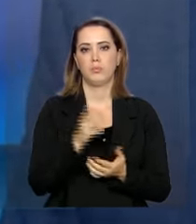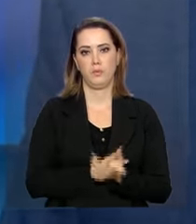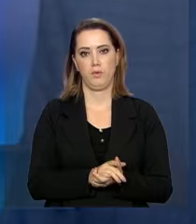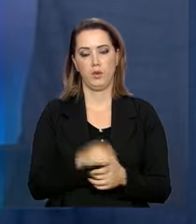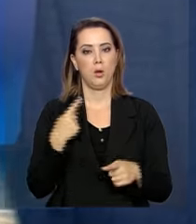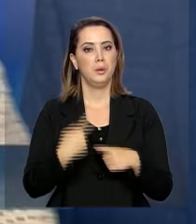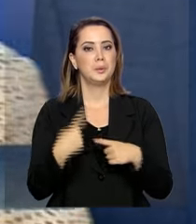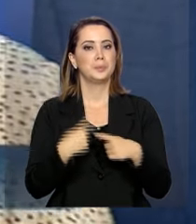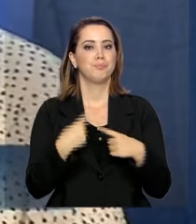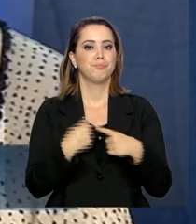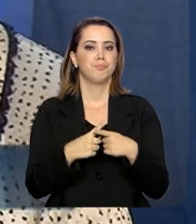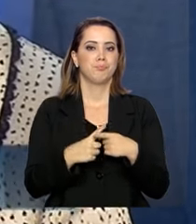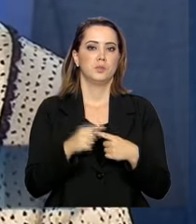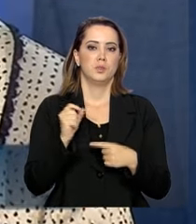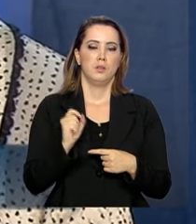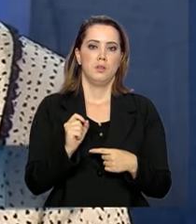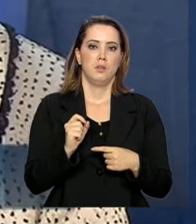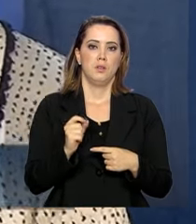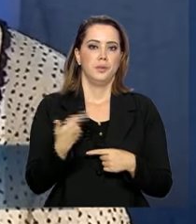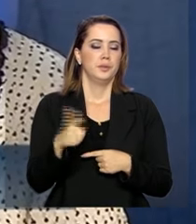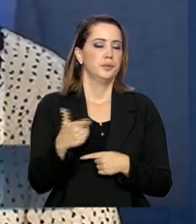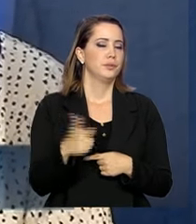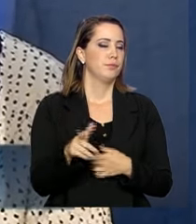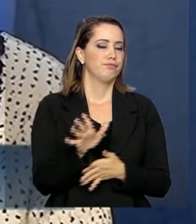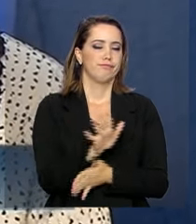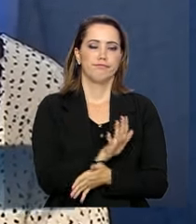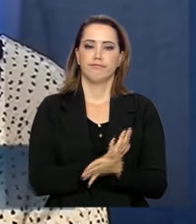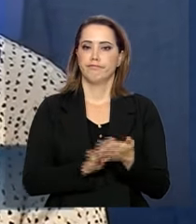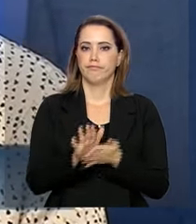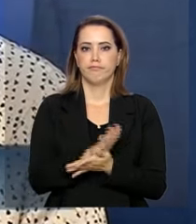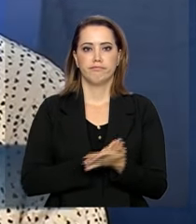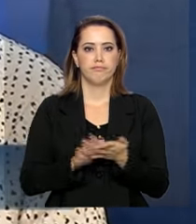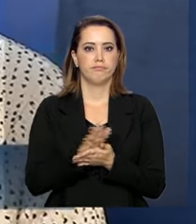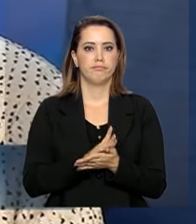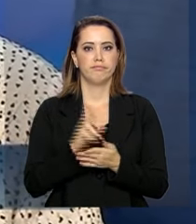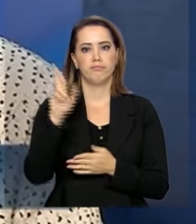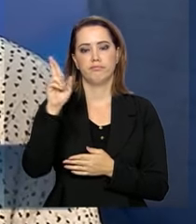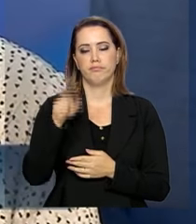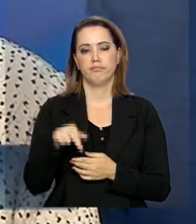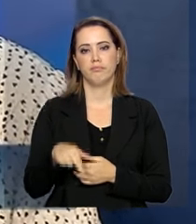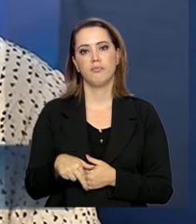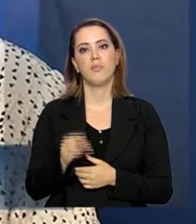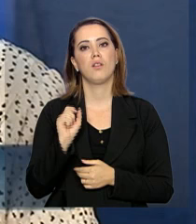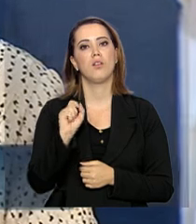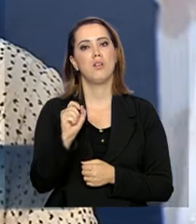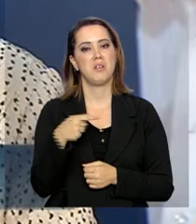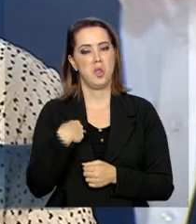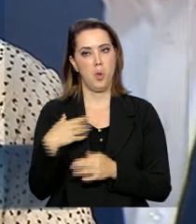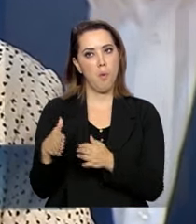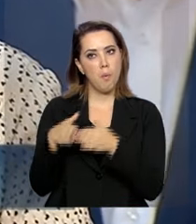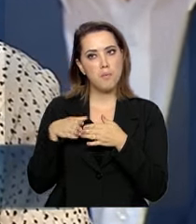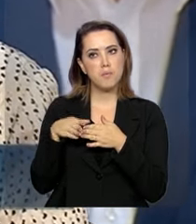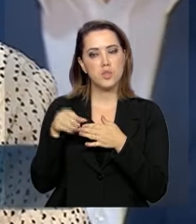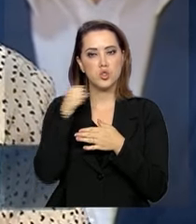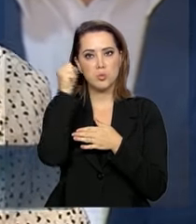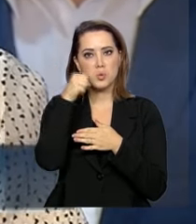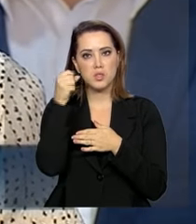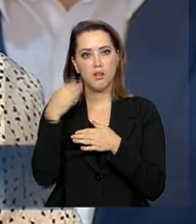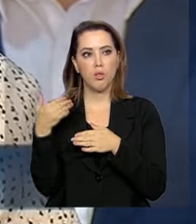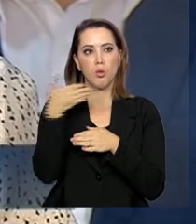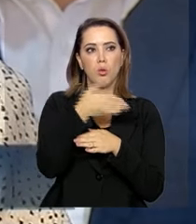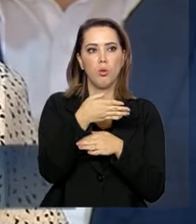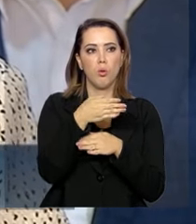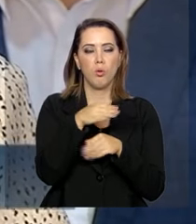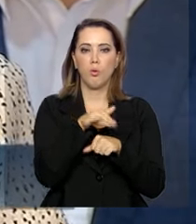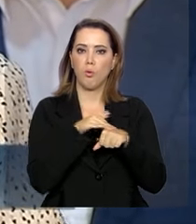vista institucional, não teria nenhuma razão de pedir a um senador para conversar com um